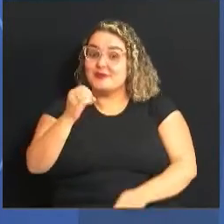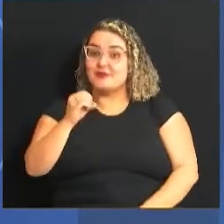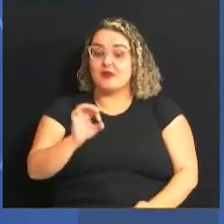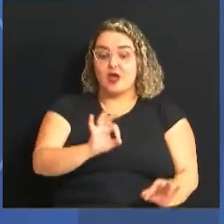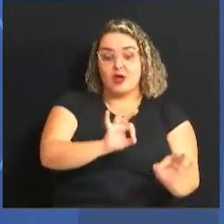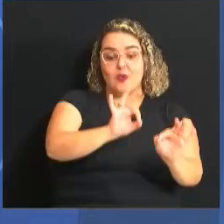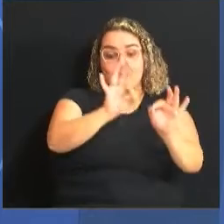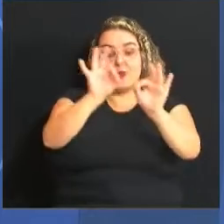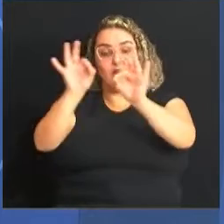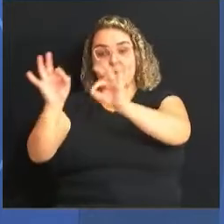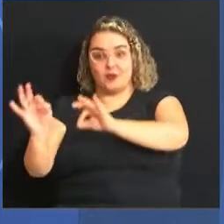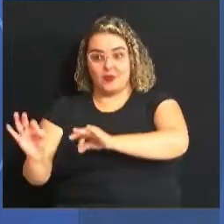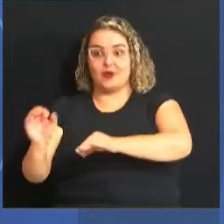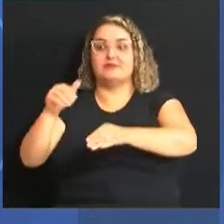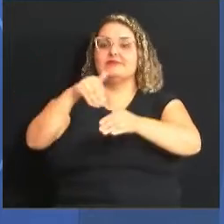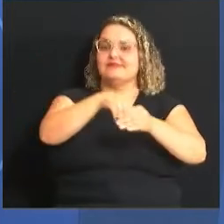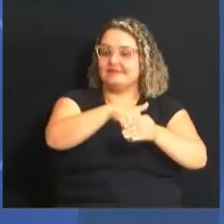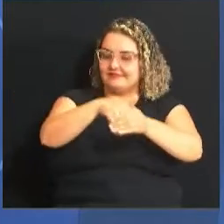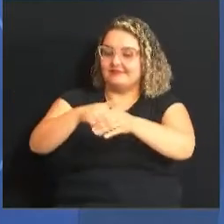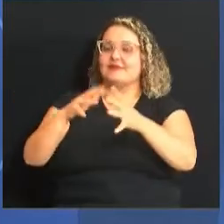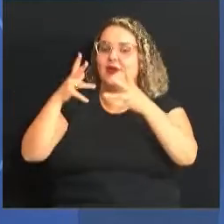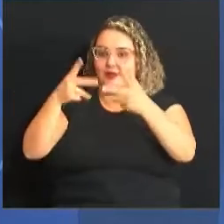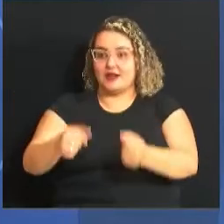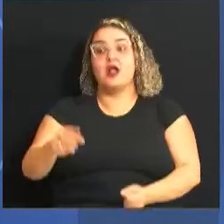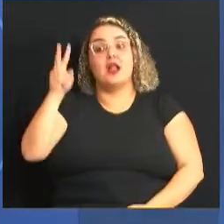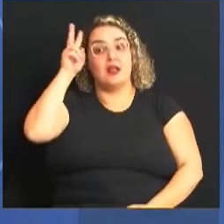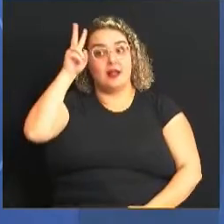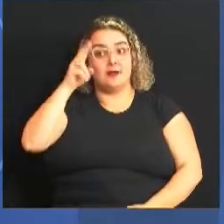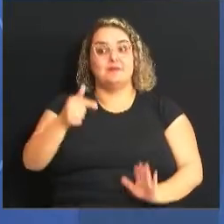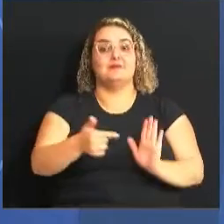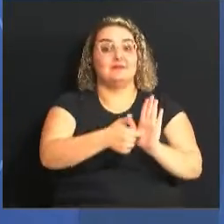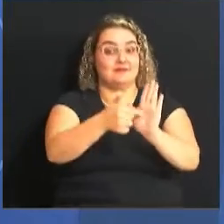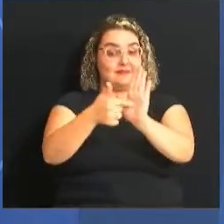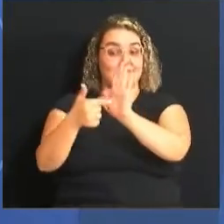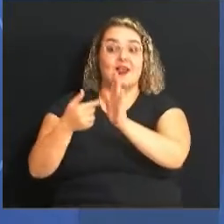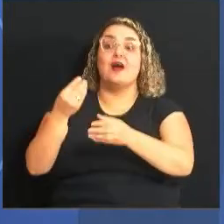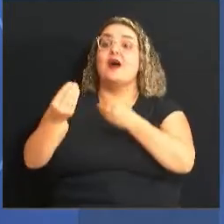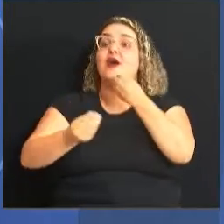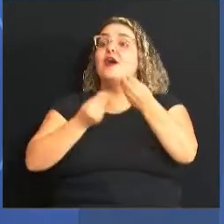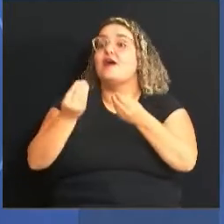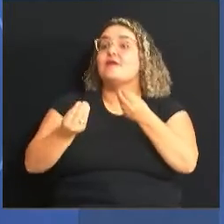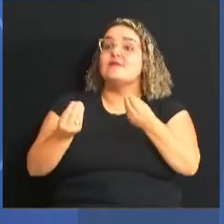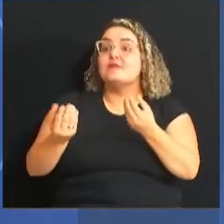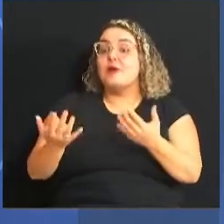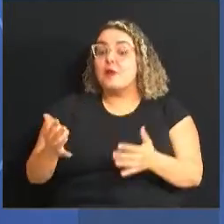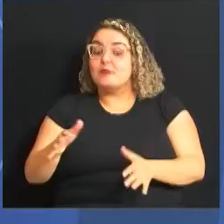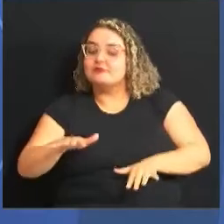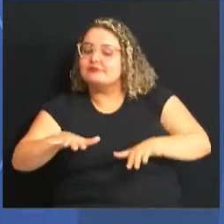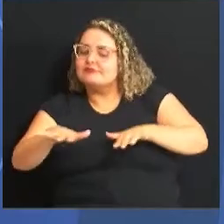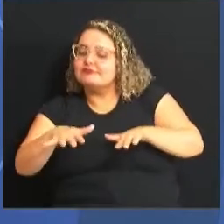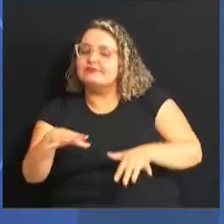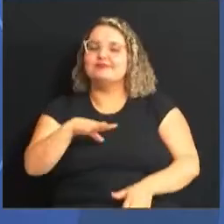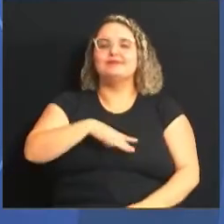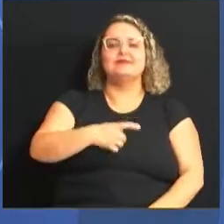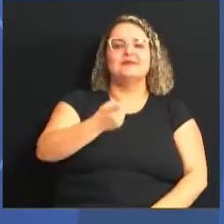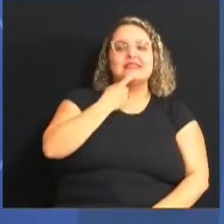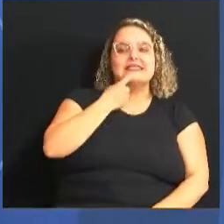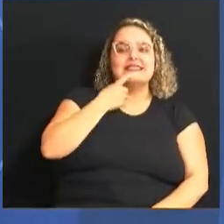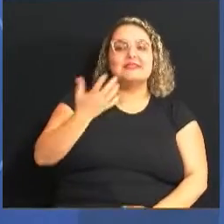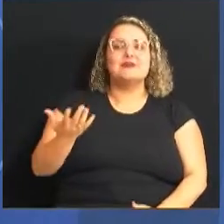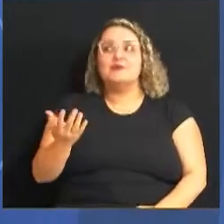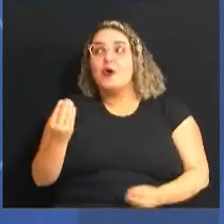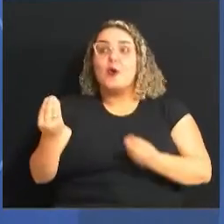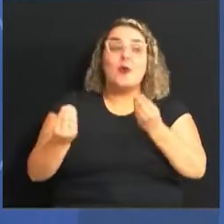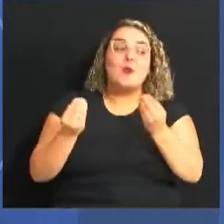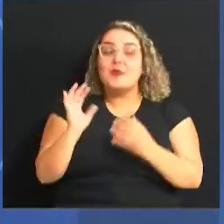das eleições gerais. Lembrando que a gente vai mostrar como está o clima em Campinas, como está o movimento e